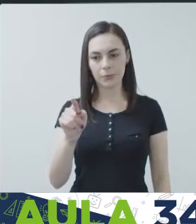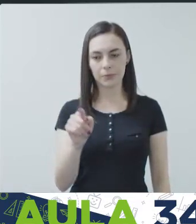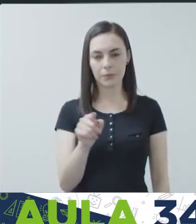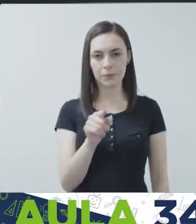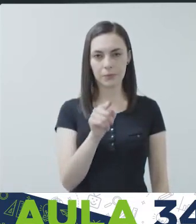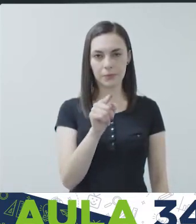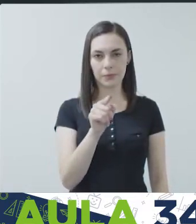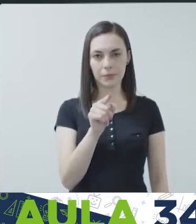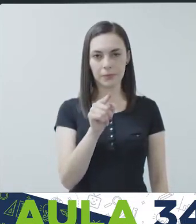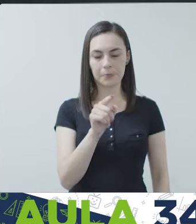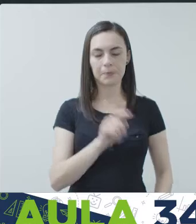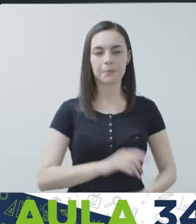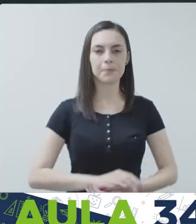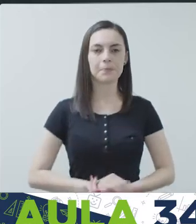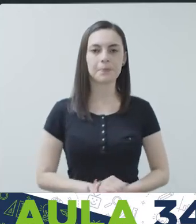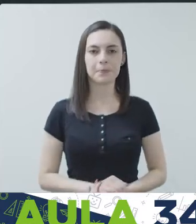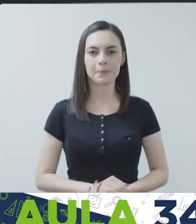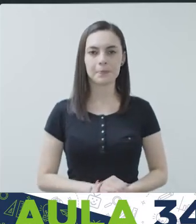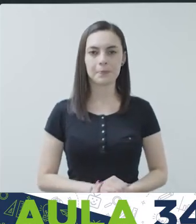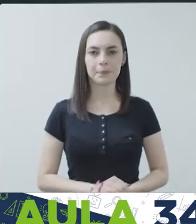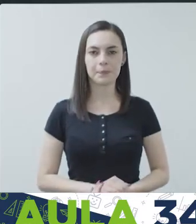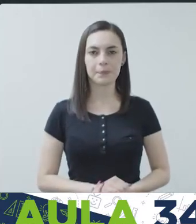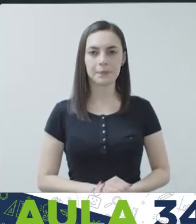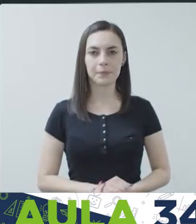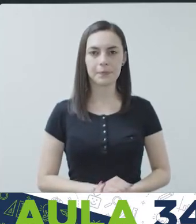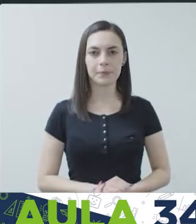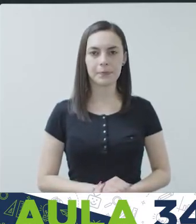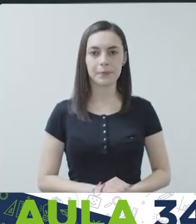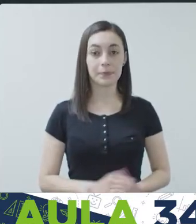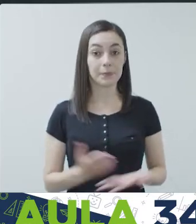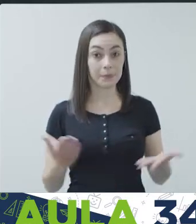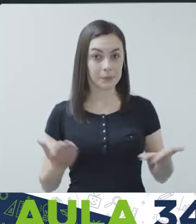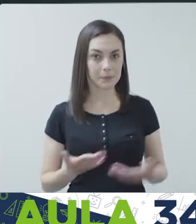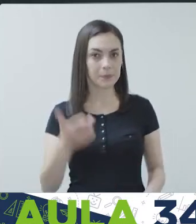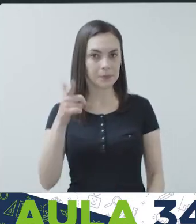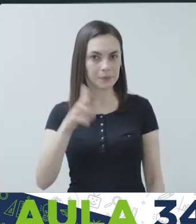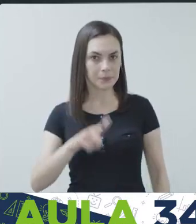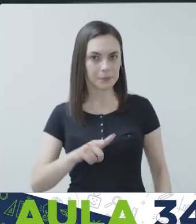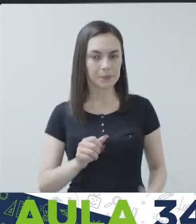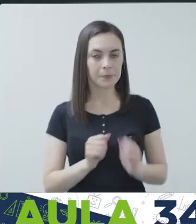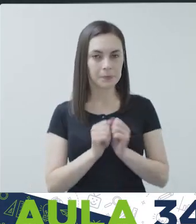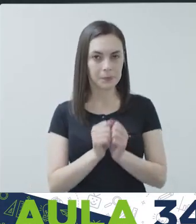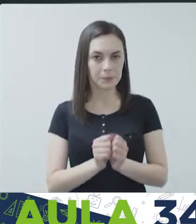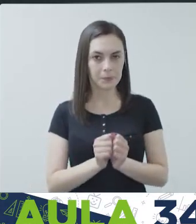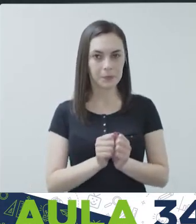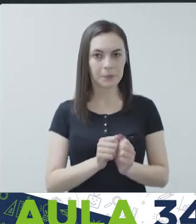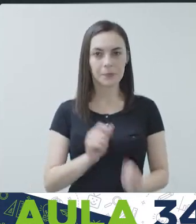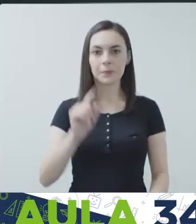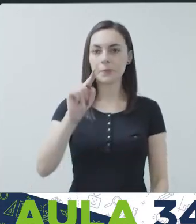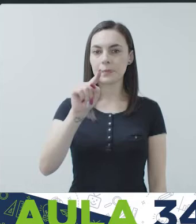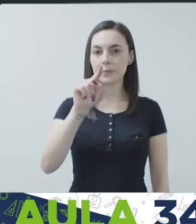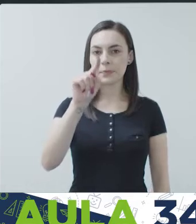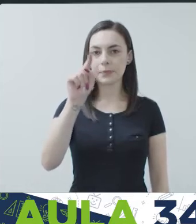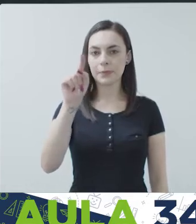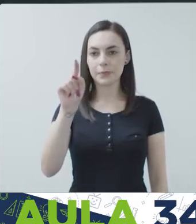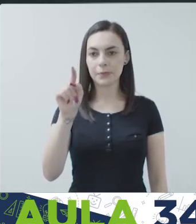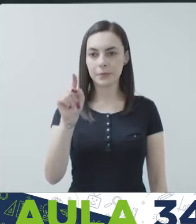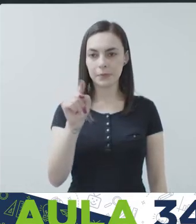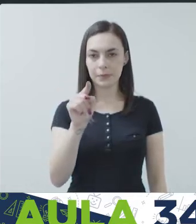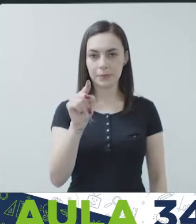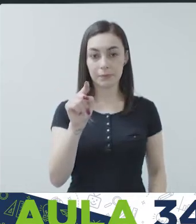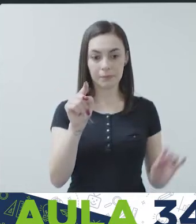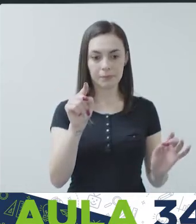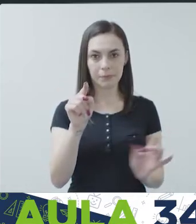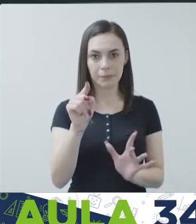a outra voltinha. Vamos fazer juntos? Uma volta,